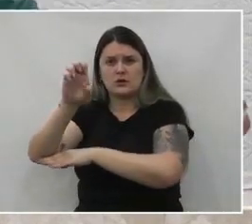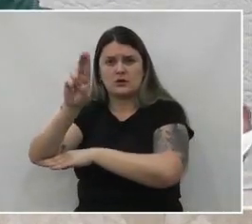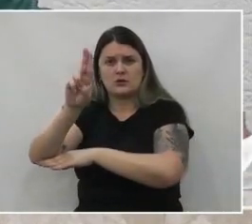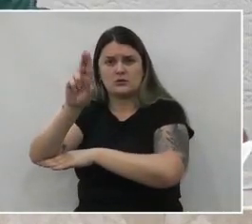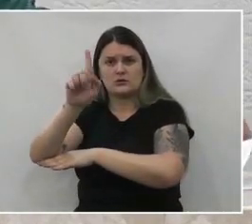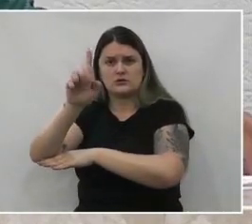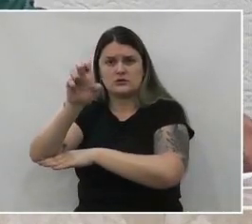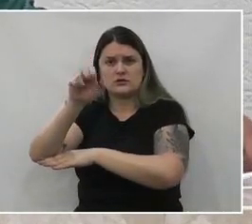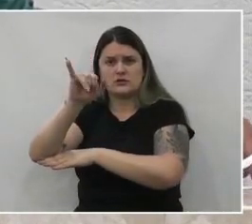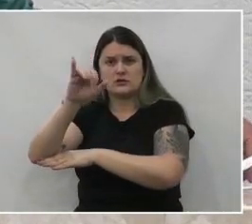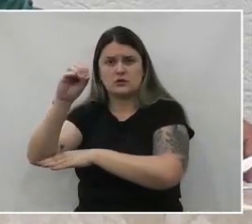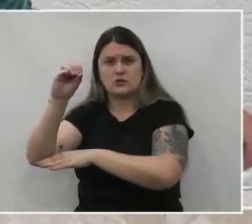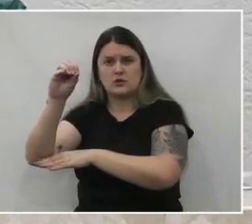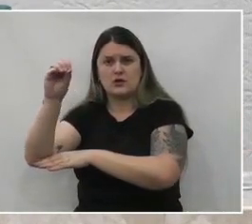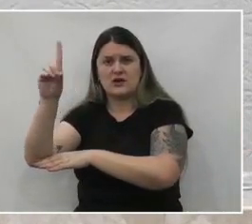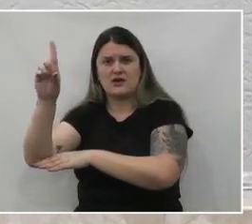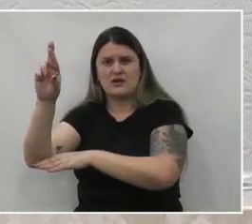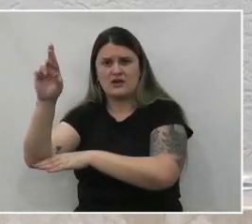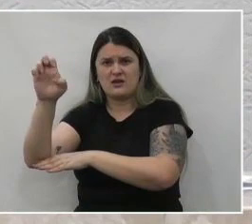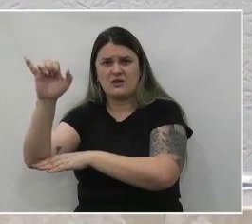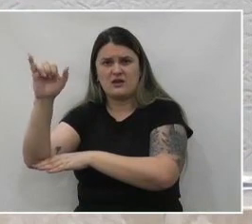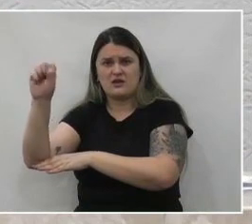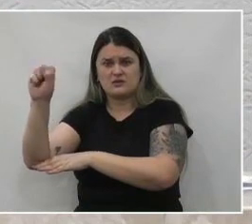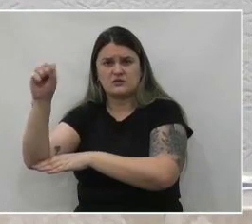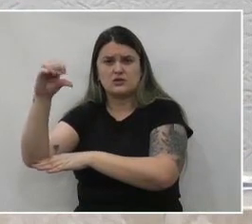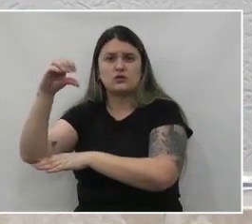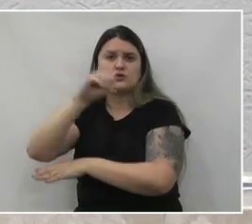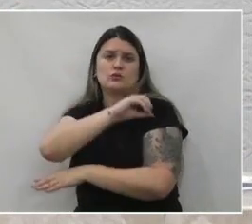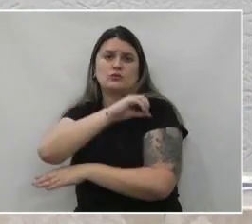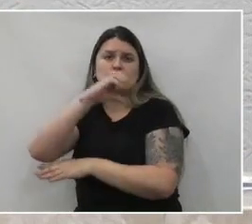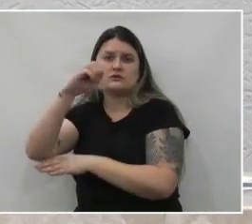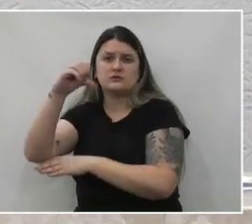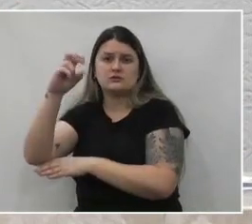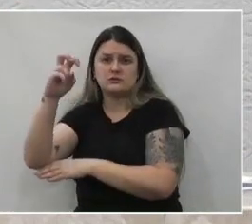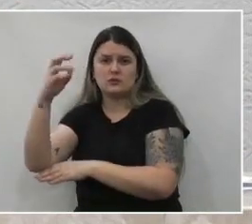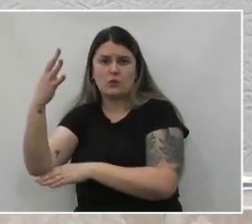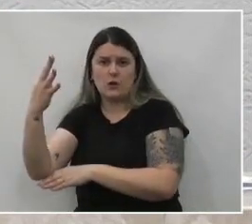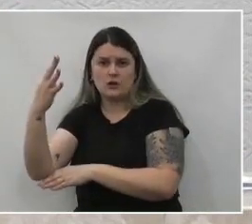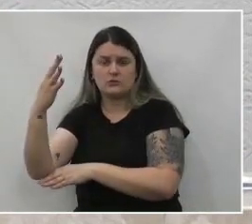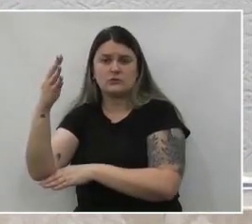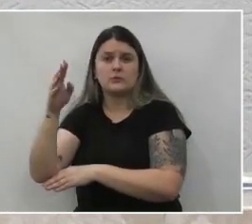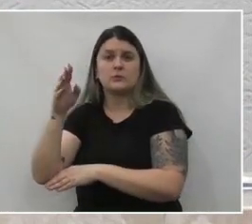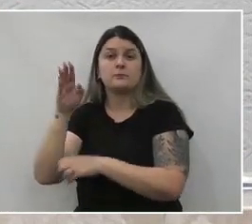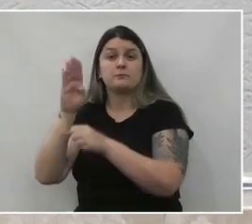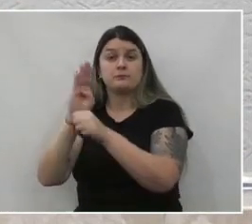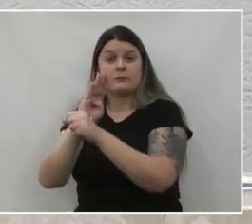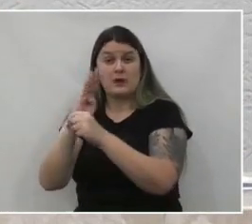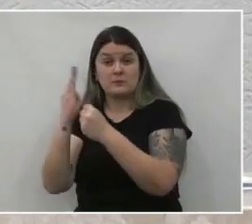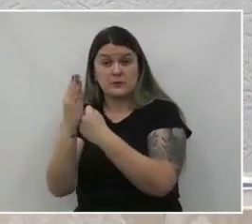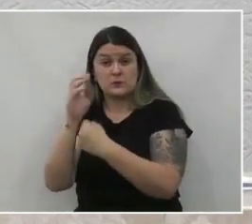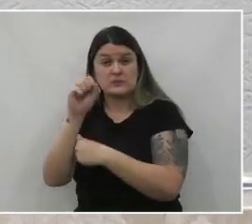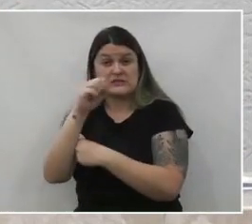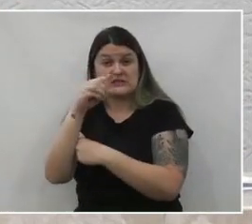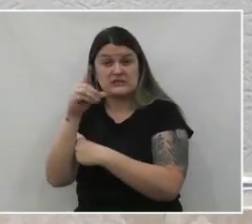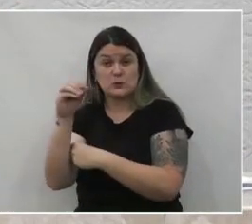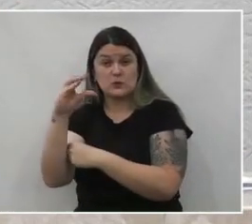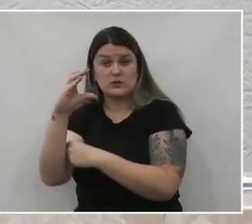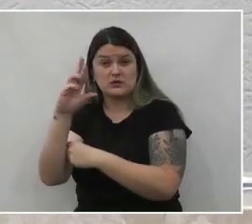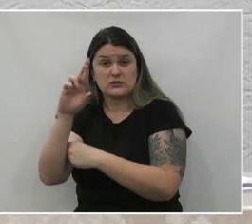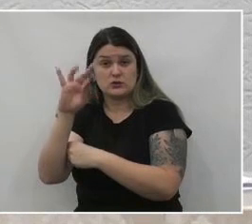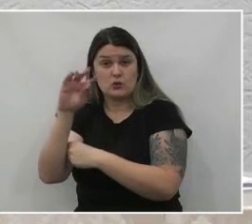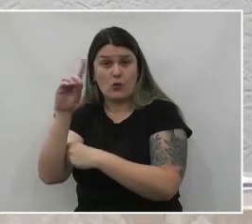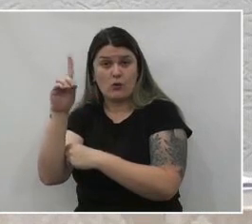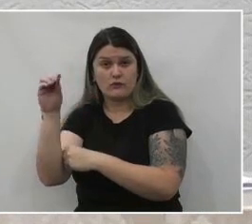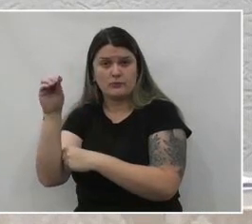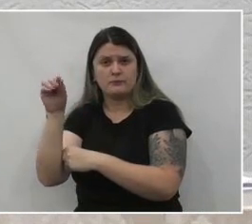Eugênio dos Reis, número 954, Distrito de São Cristóvão. Justificativa. A necessidade